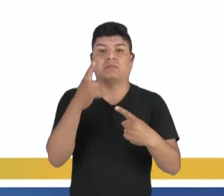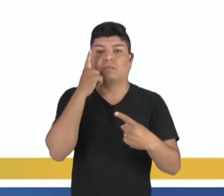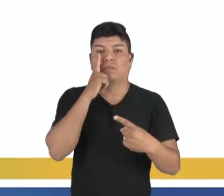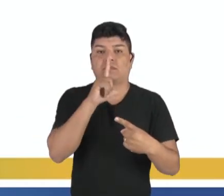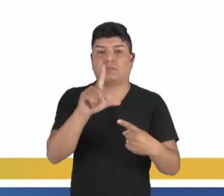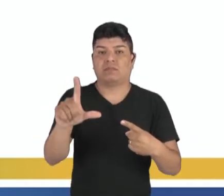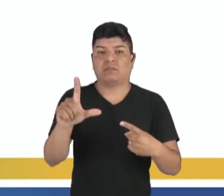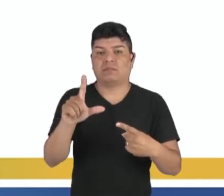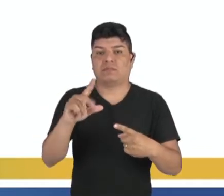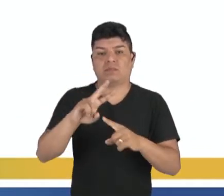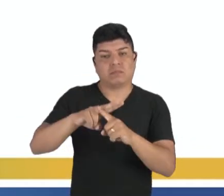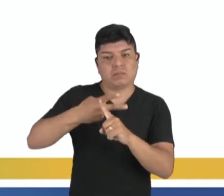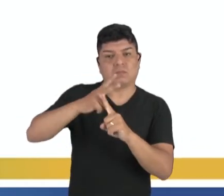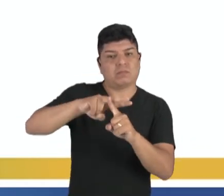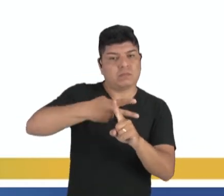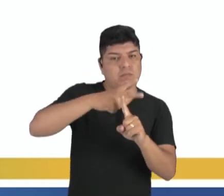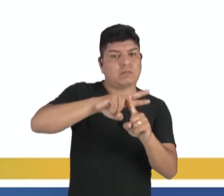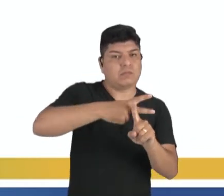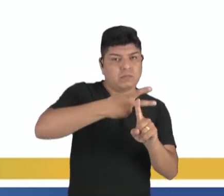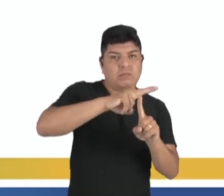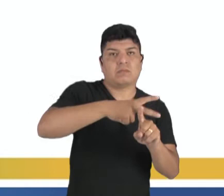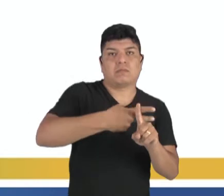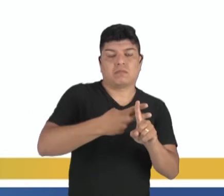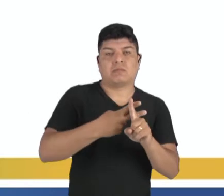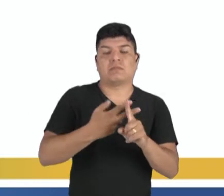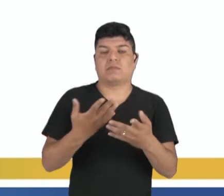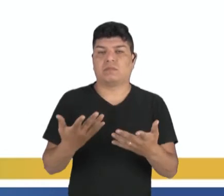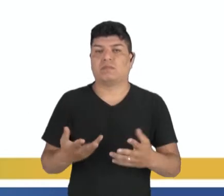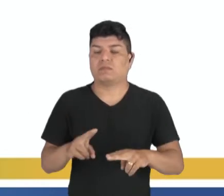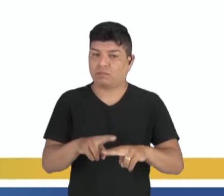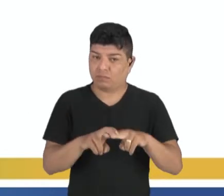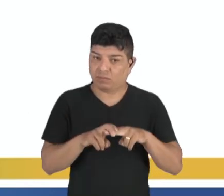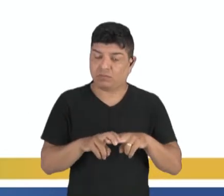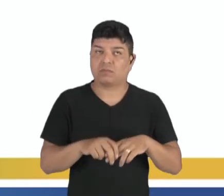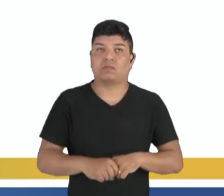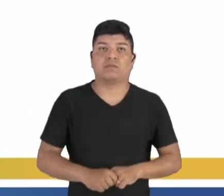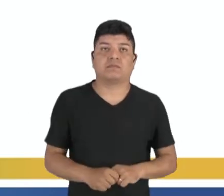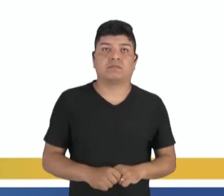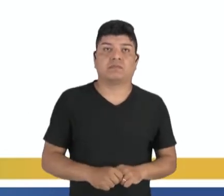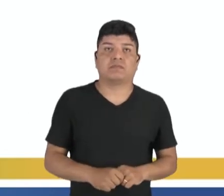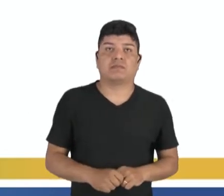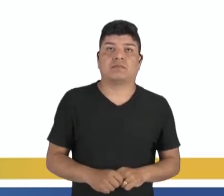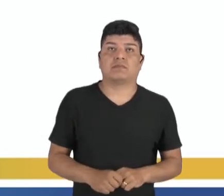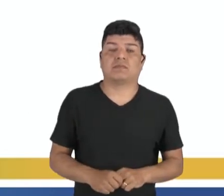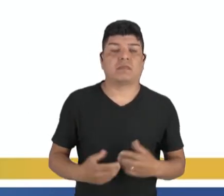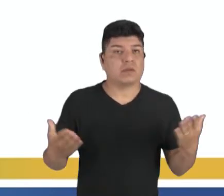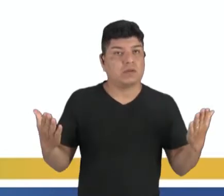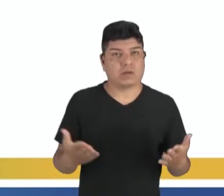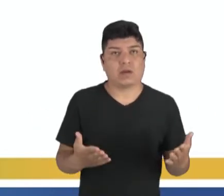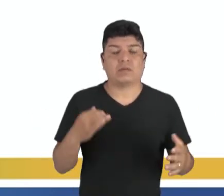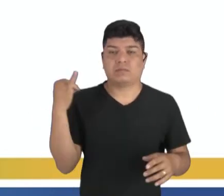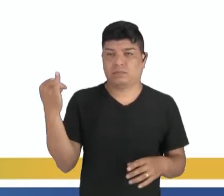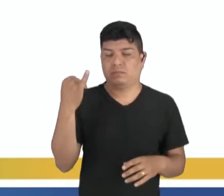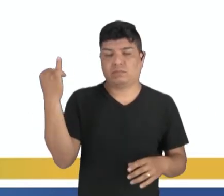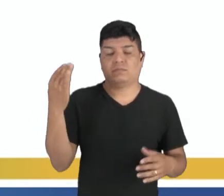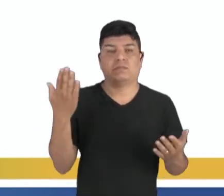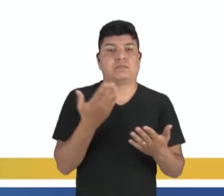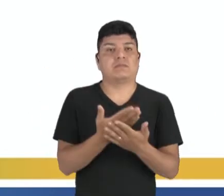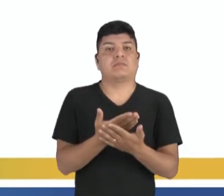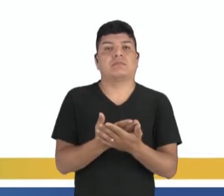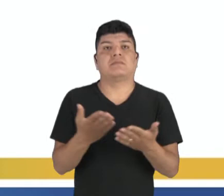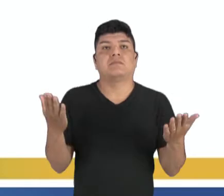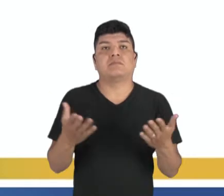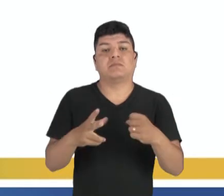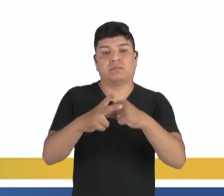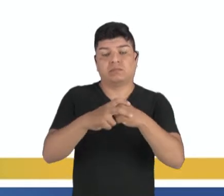conseguiu se reproduzir no fim das contas. E aqui a gente chega num ponto muito importante também da aula de hoje, que